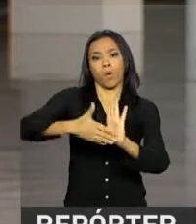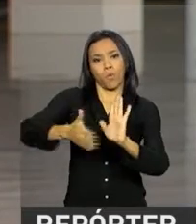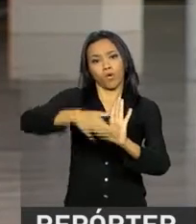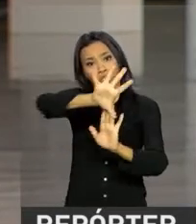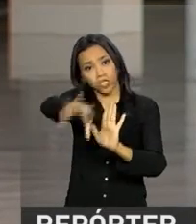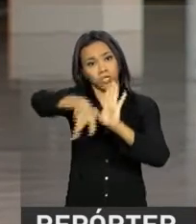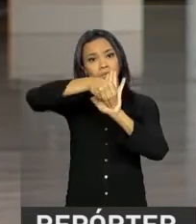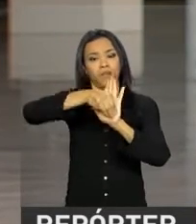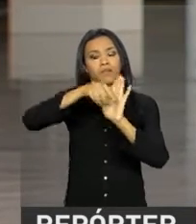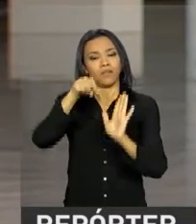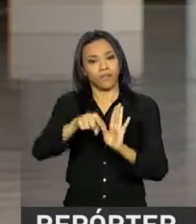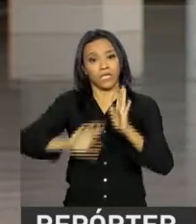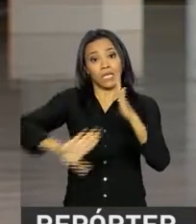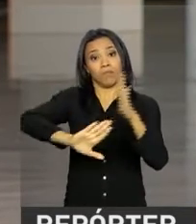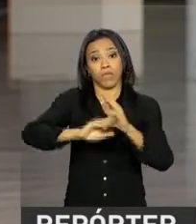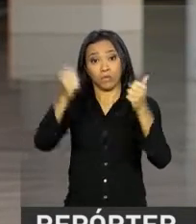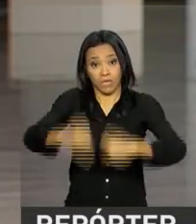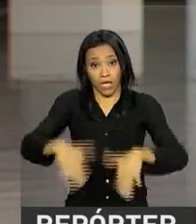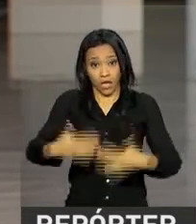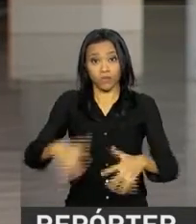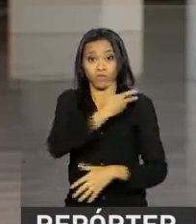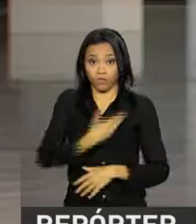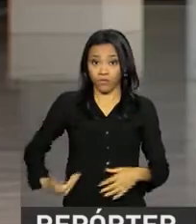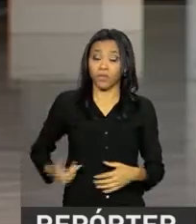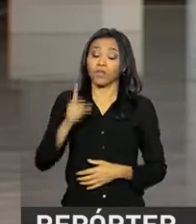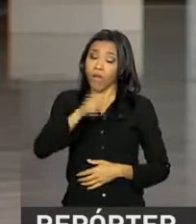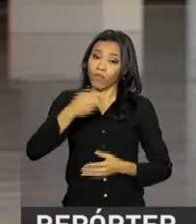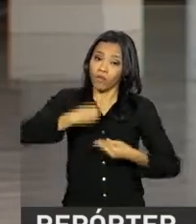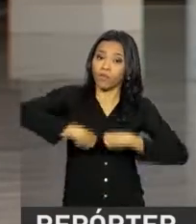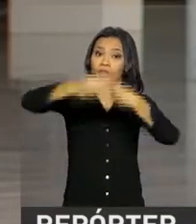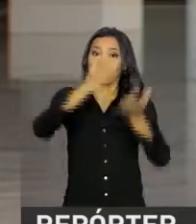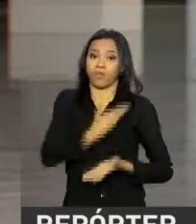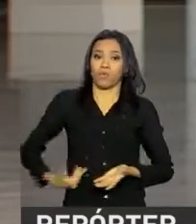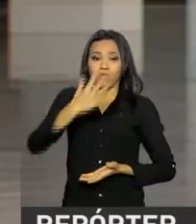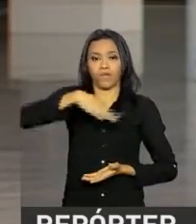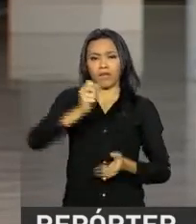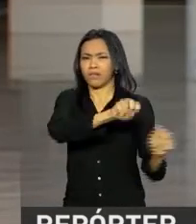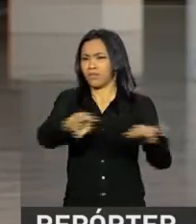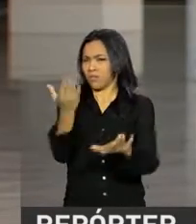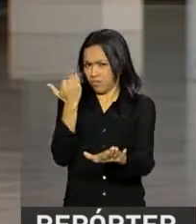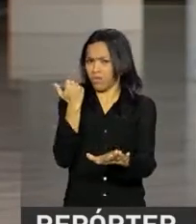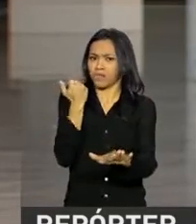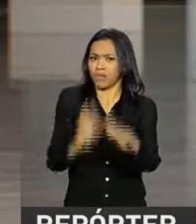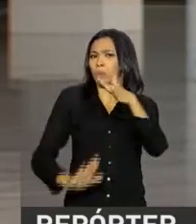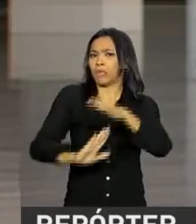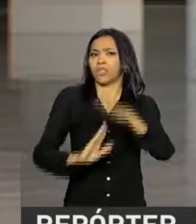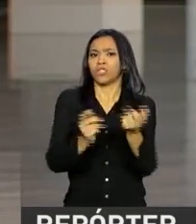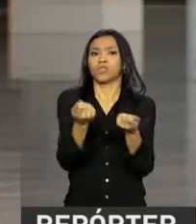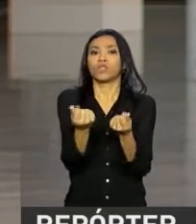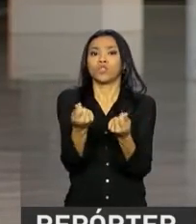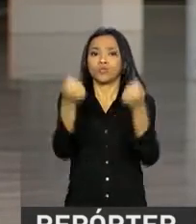públicos essa proposta foi enviada pelo governo federal ao congresso nacional na semana passada vamos ver os detalhes